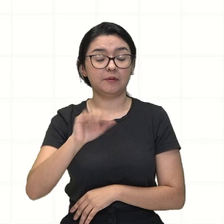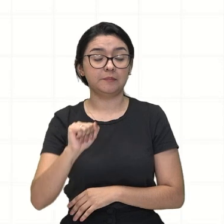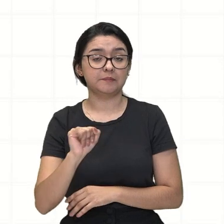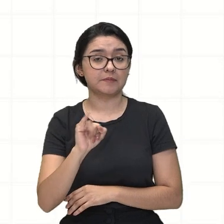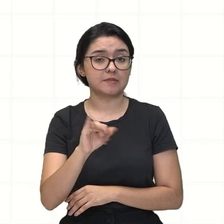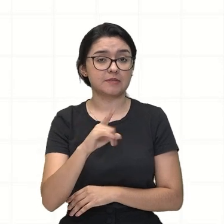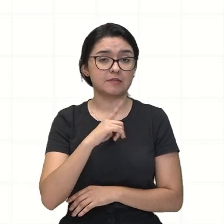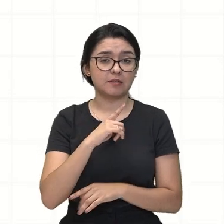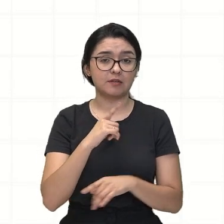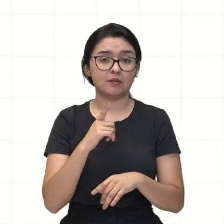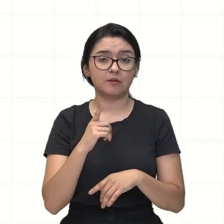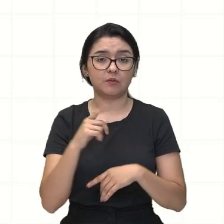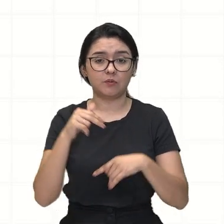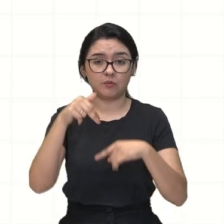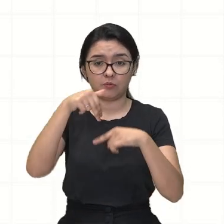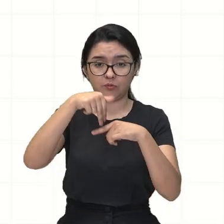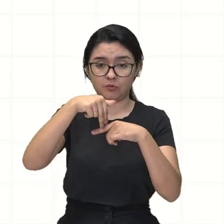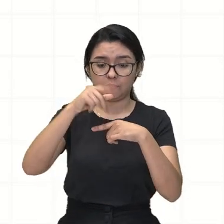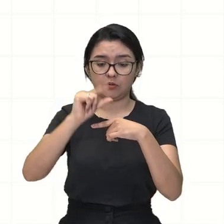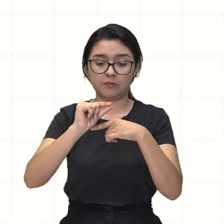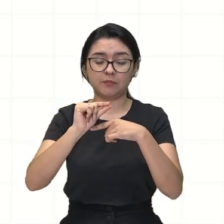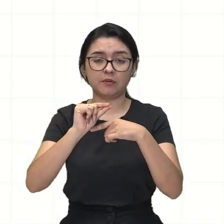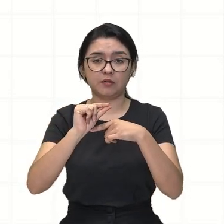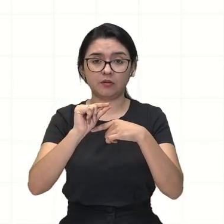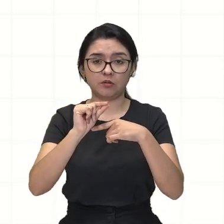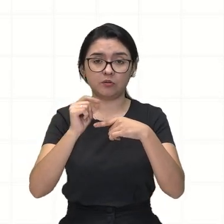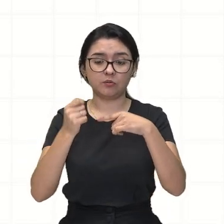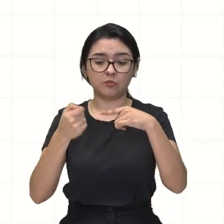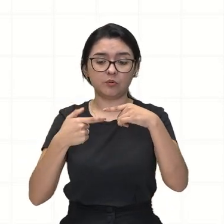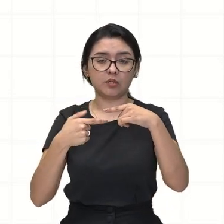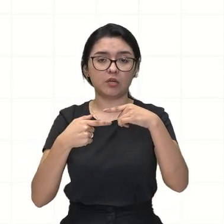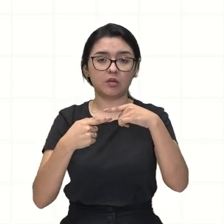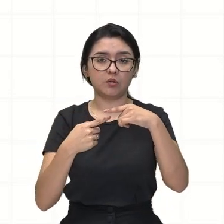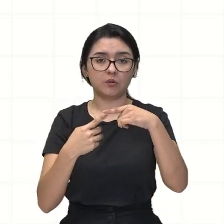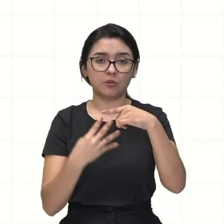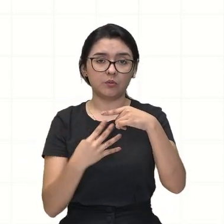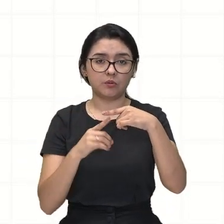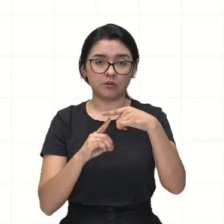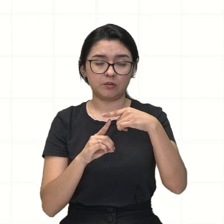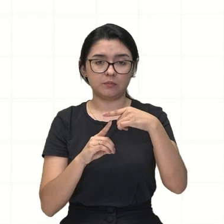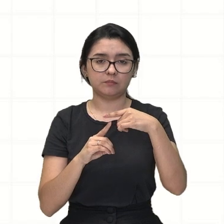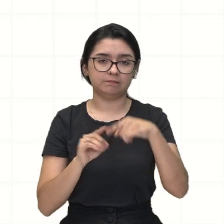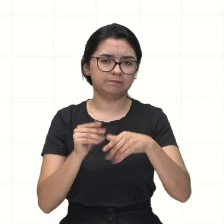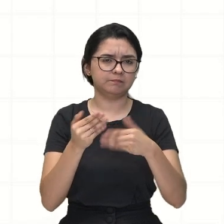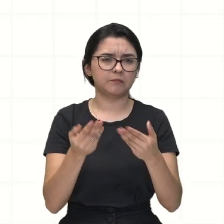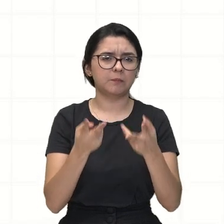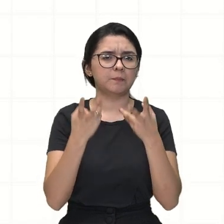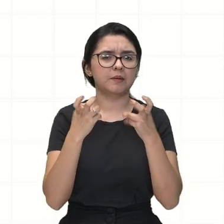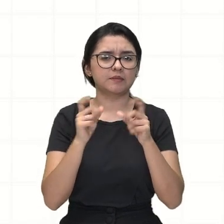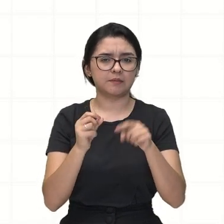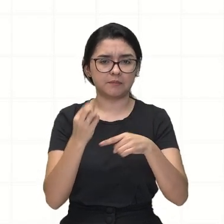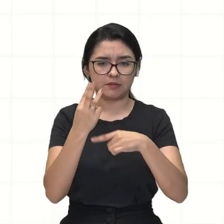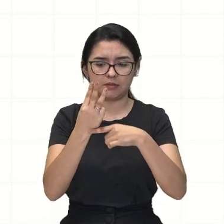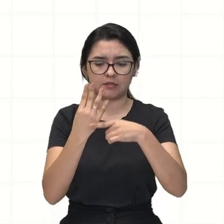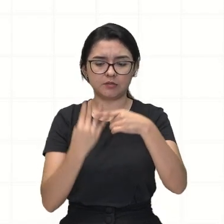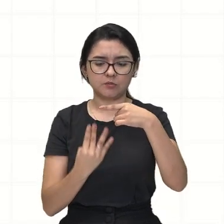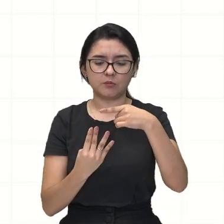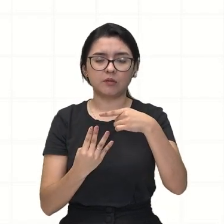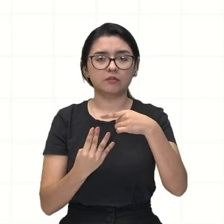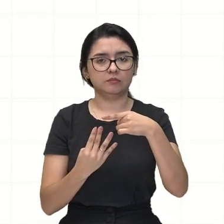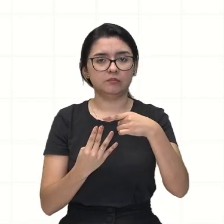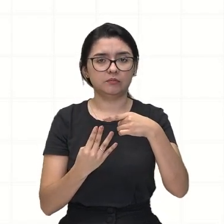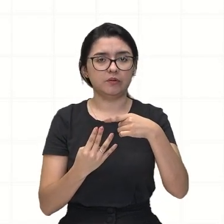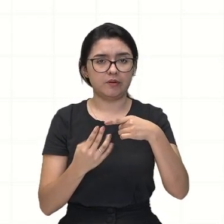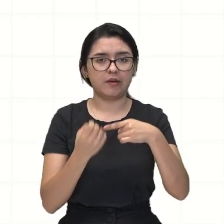quando o numerador é menor que o denominador. Então, espero que você esteja observado. 3/4, então, pessoal,